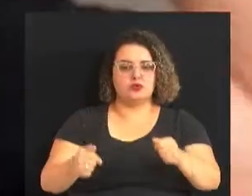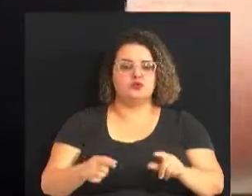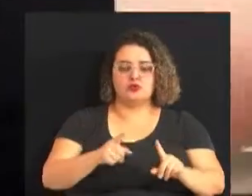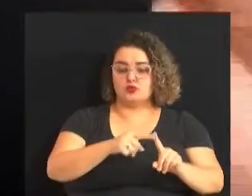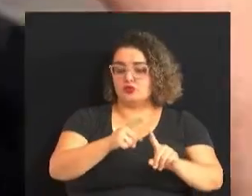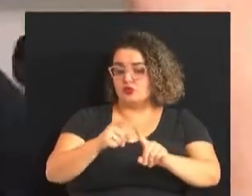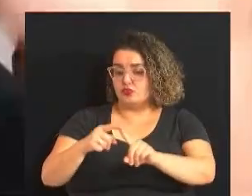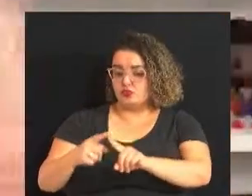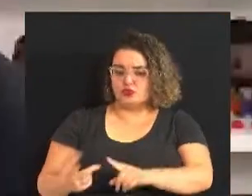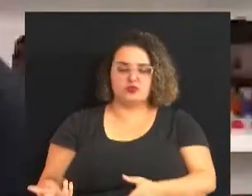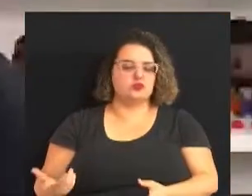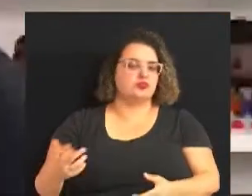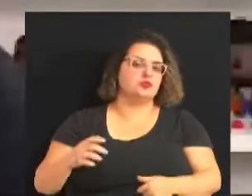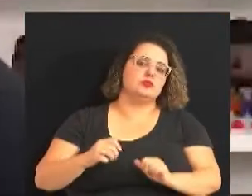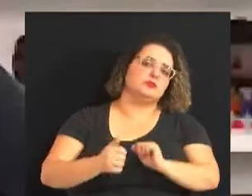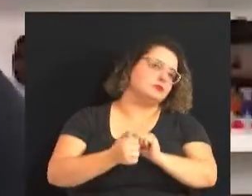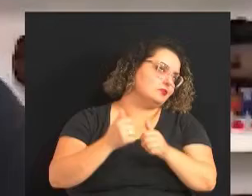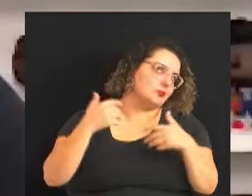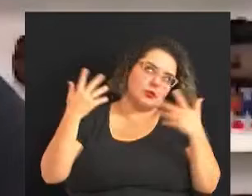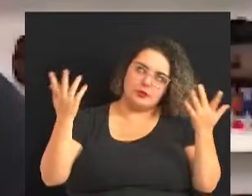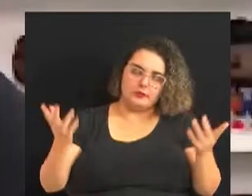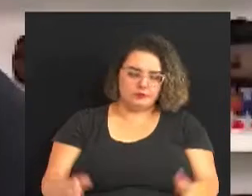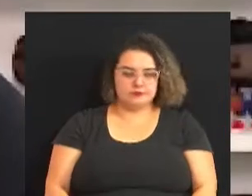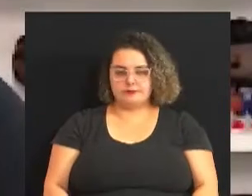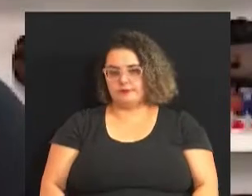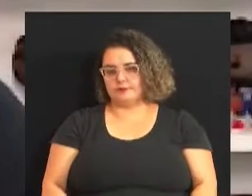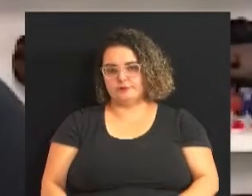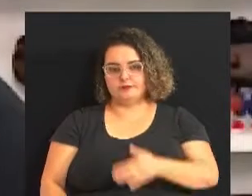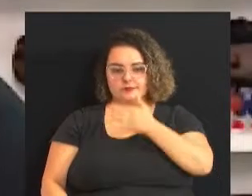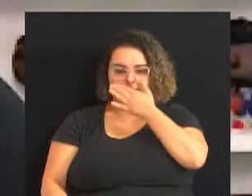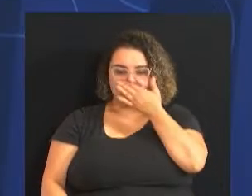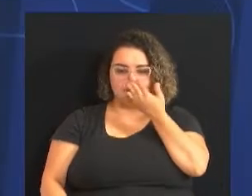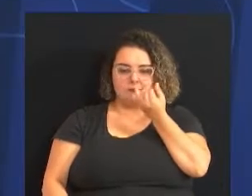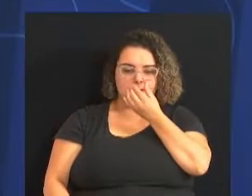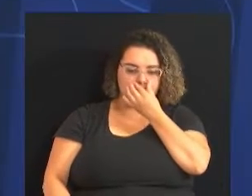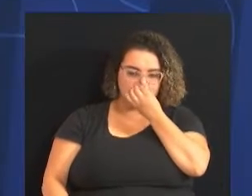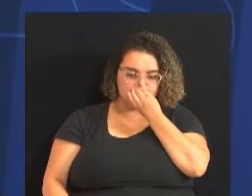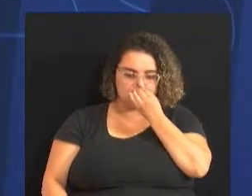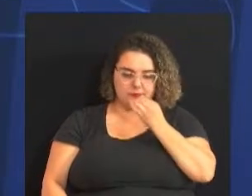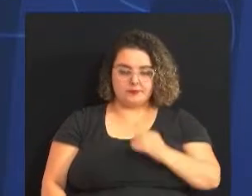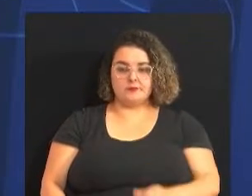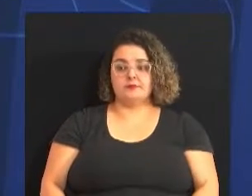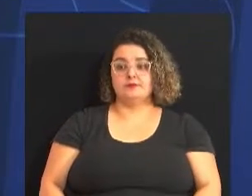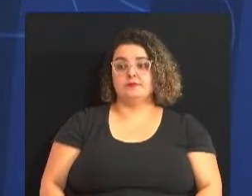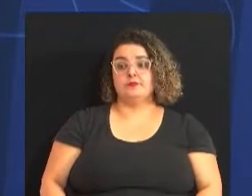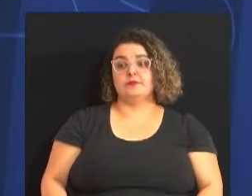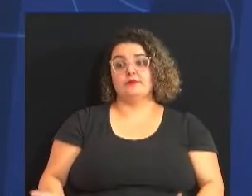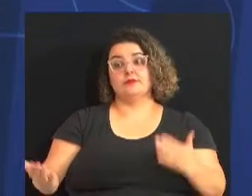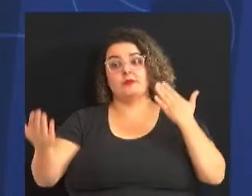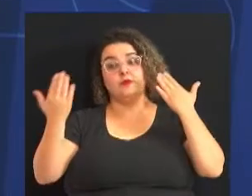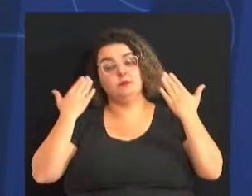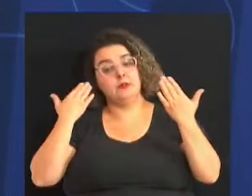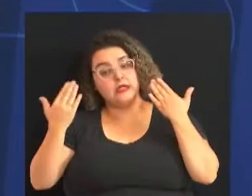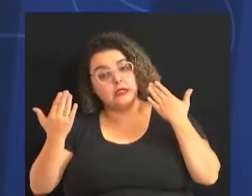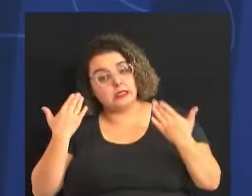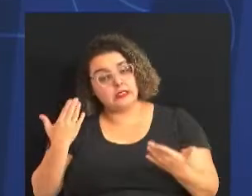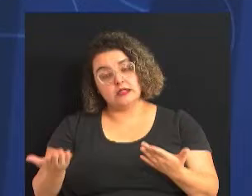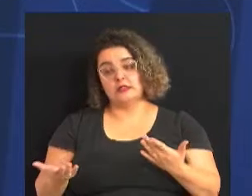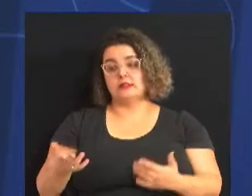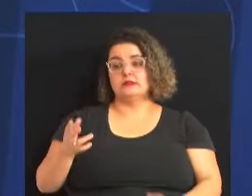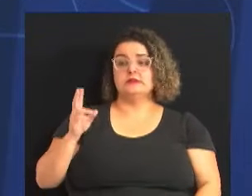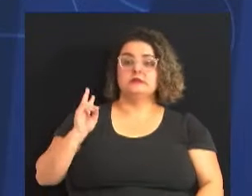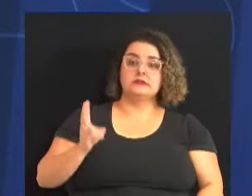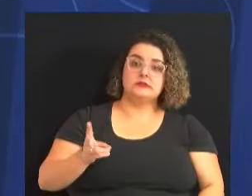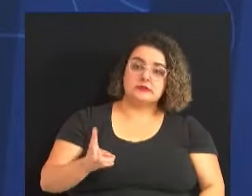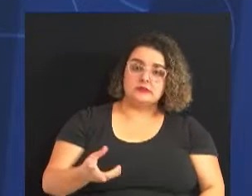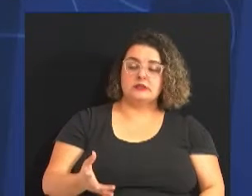modalidades, aí nem se fala. É. E sempre vem à tona, né, aquela história do lado psicológico que sempre,